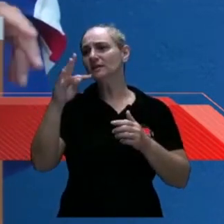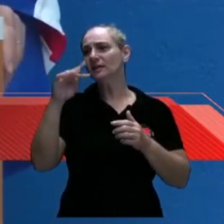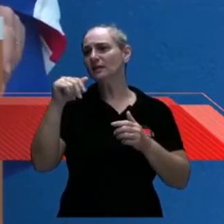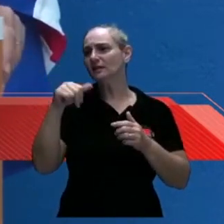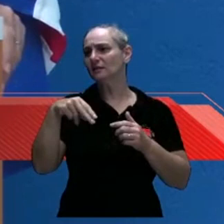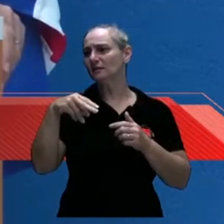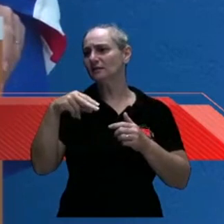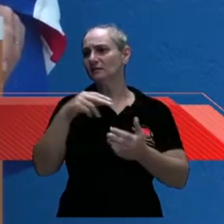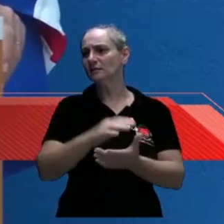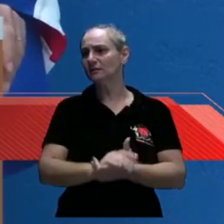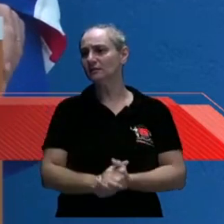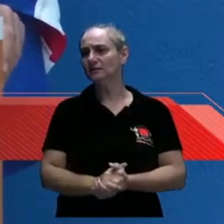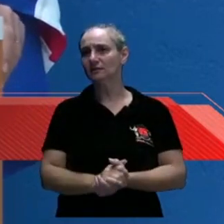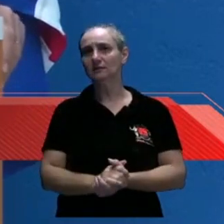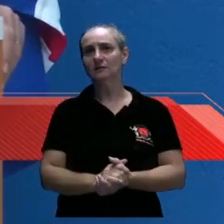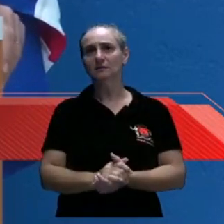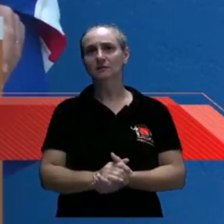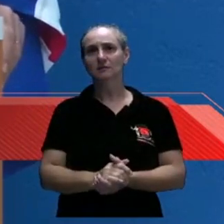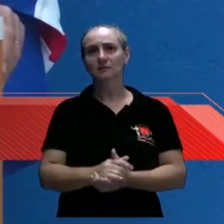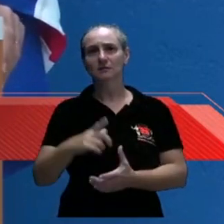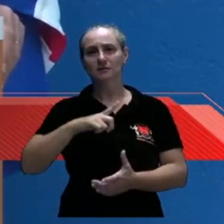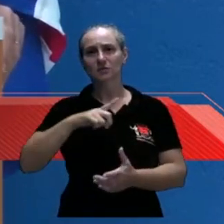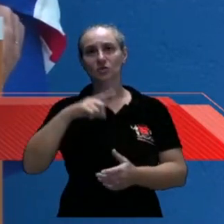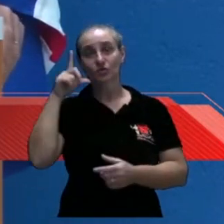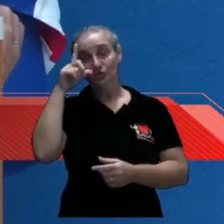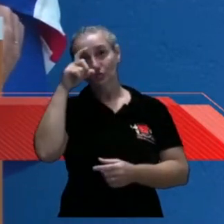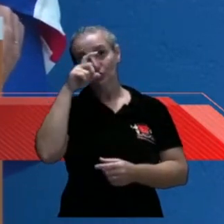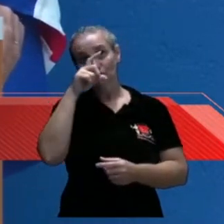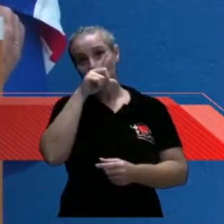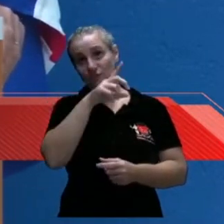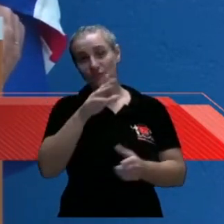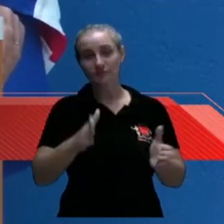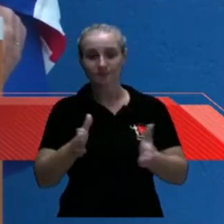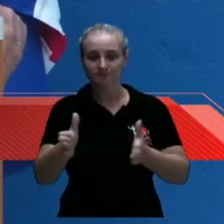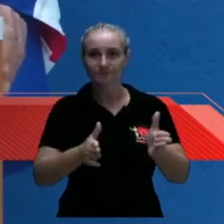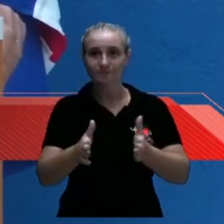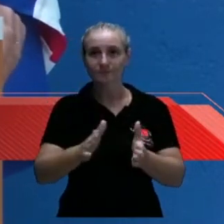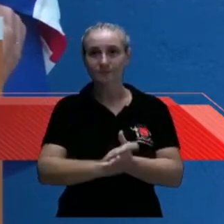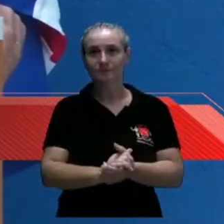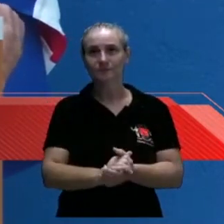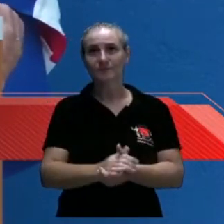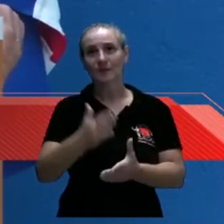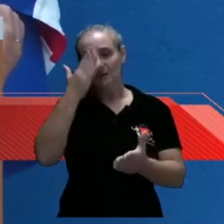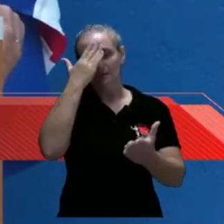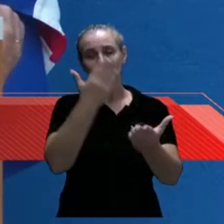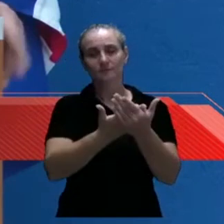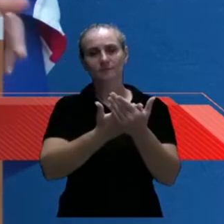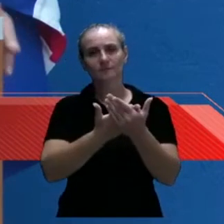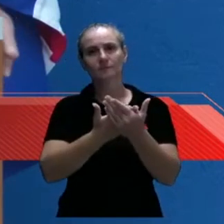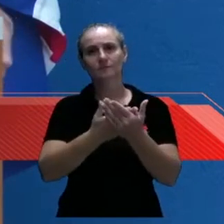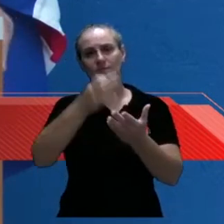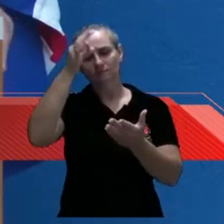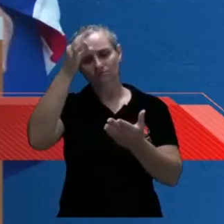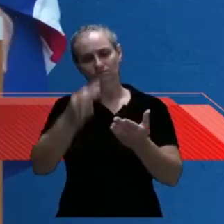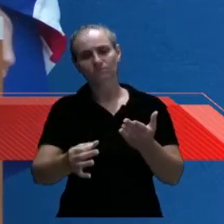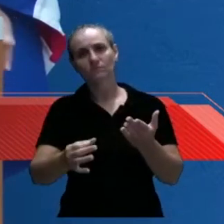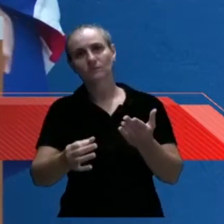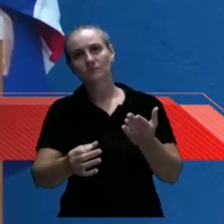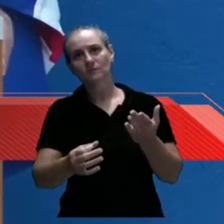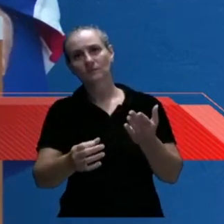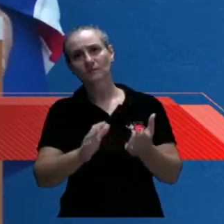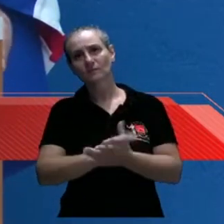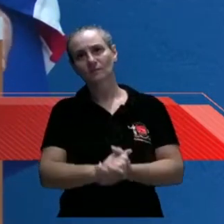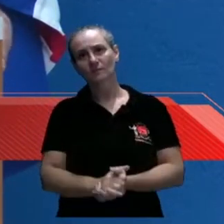recapear, já está transitável, porque antes era difícil andar naquele trecho. Então, nós sabemos perfeitamente que há um